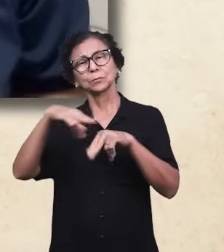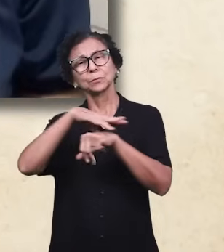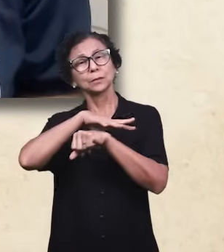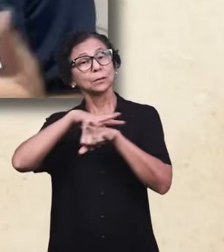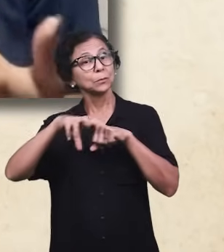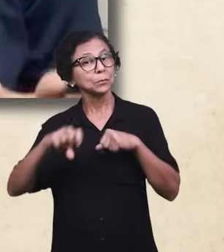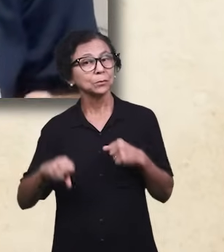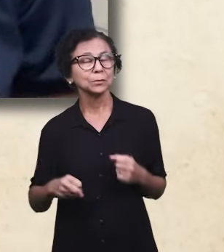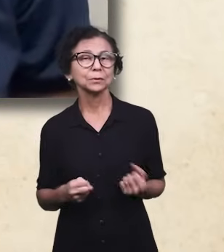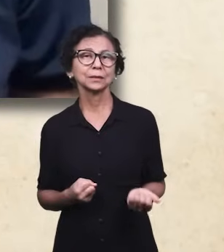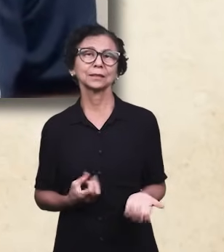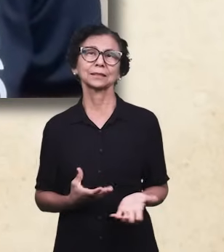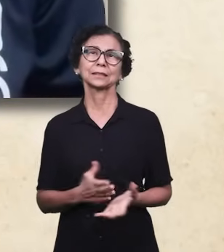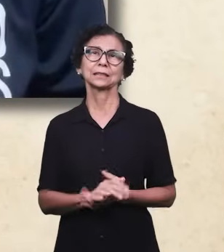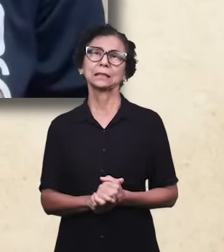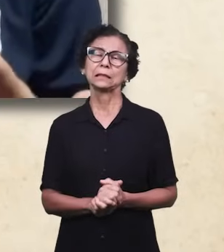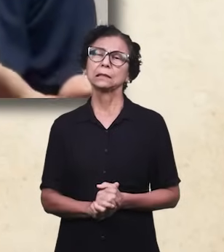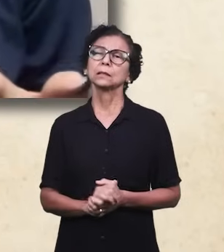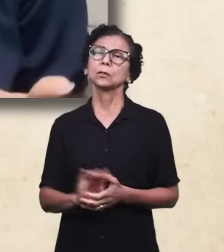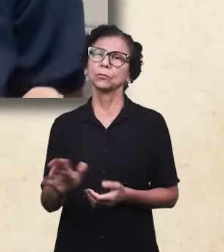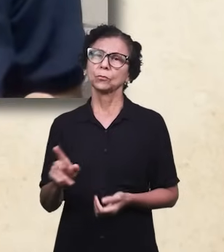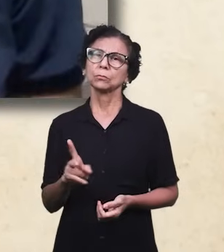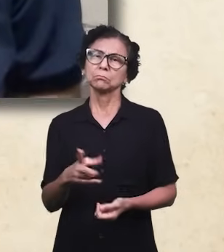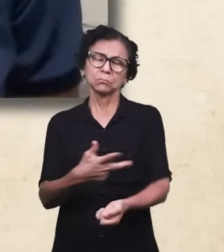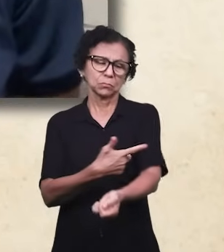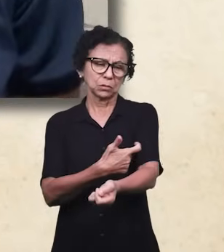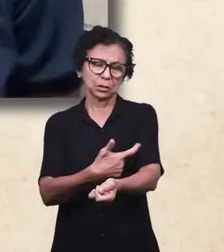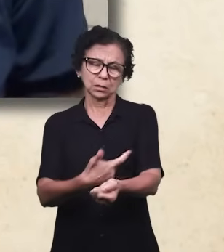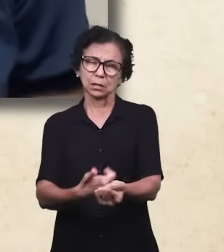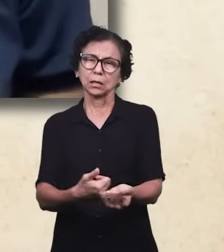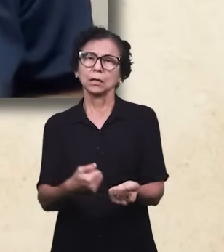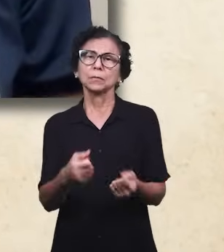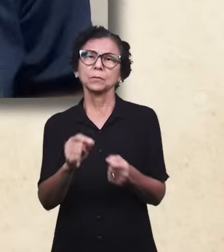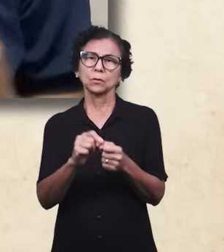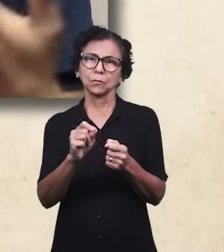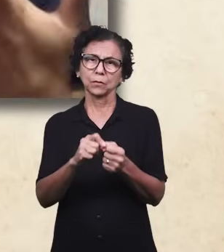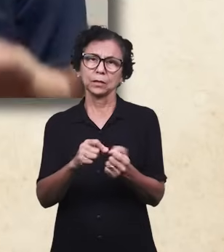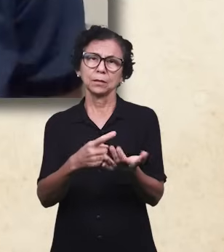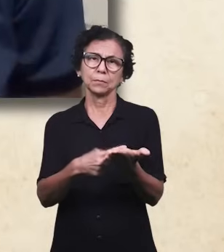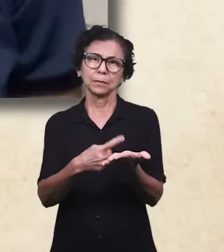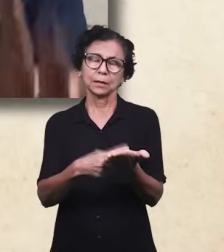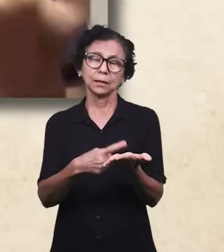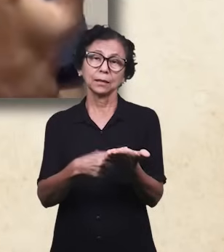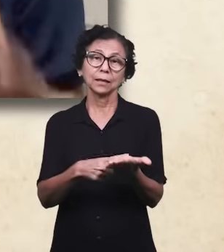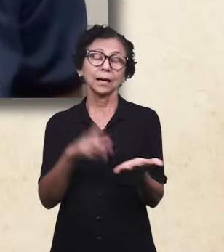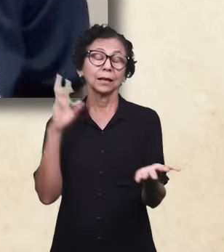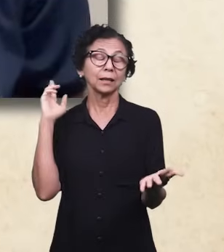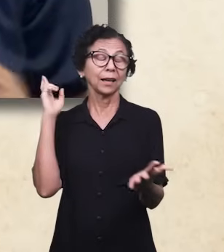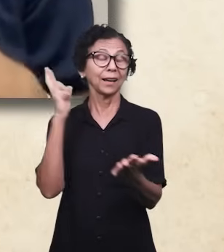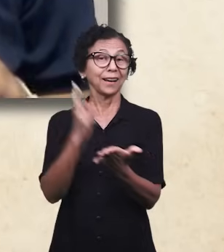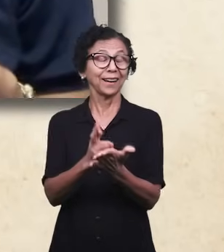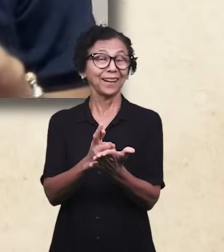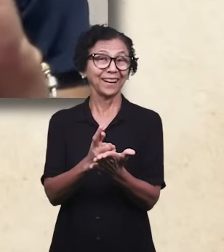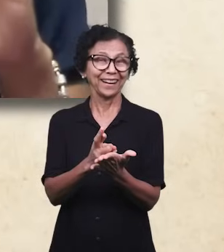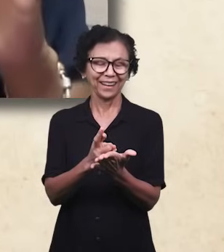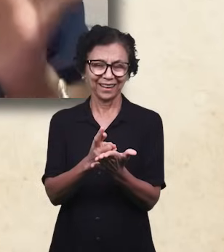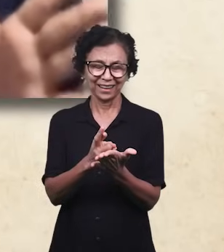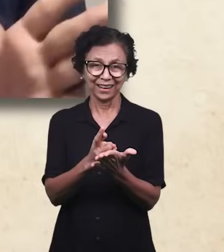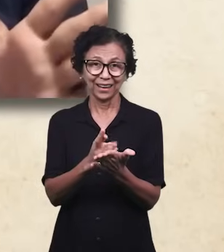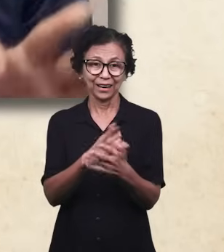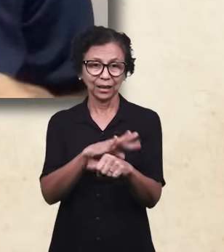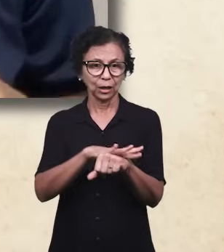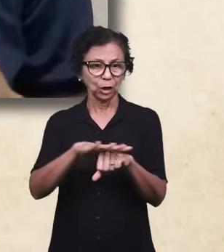dado. Então realizei os exames, porque já estavam marcados, e quando chegou o resultado, não